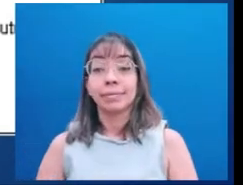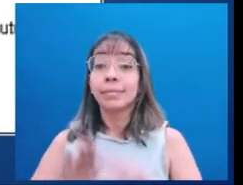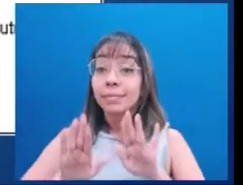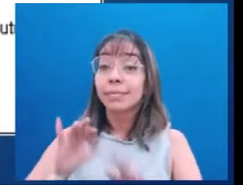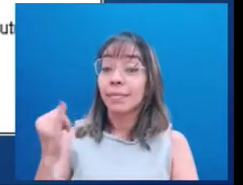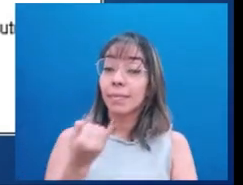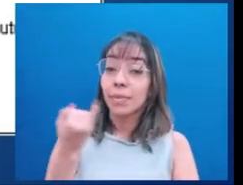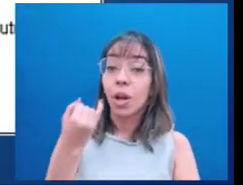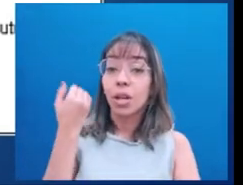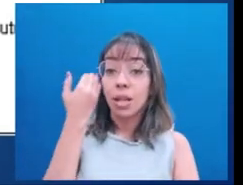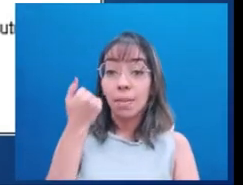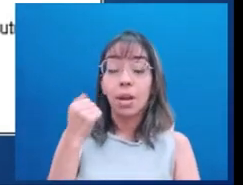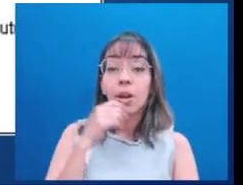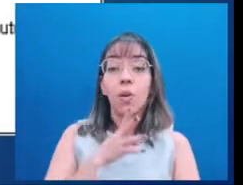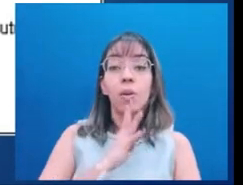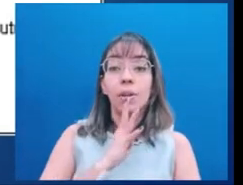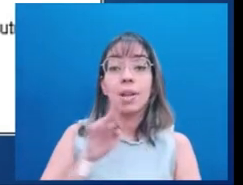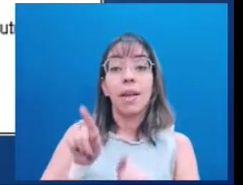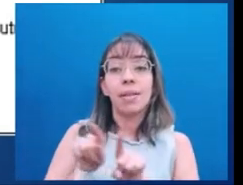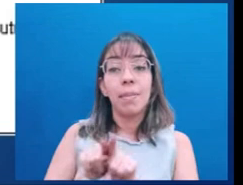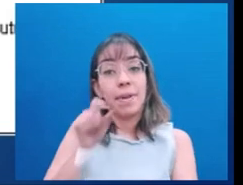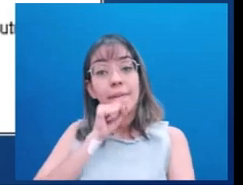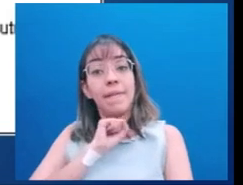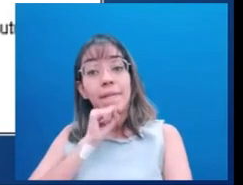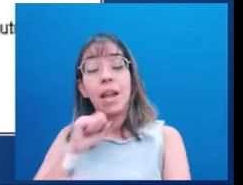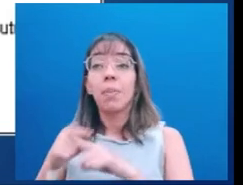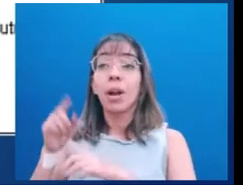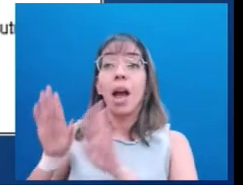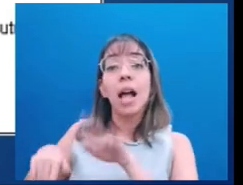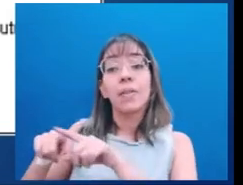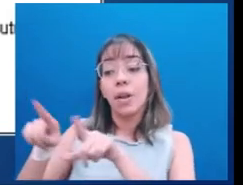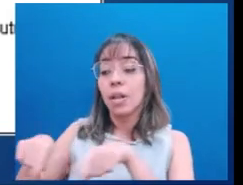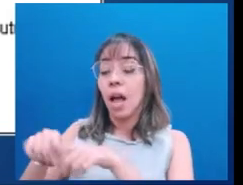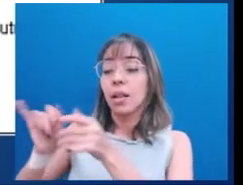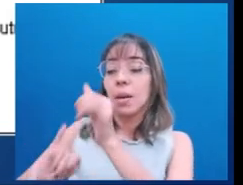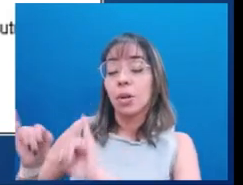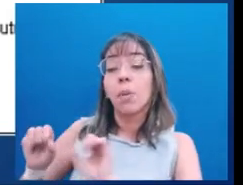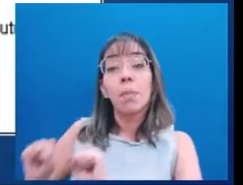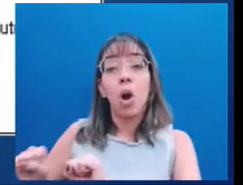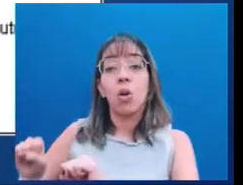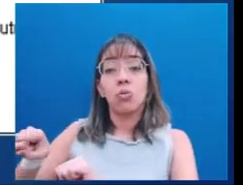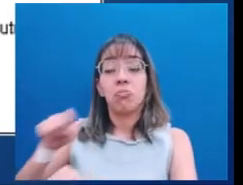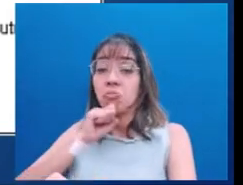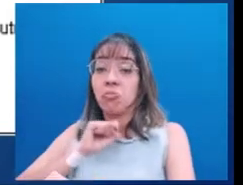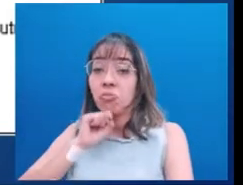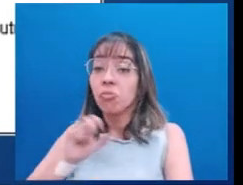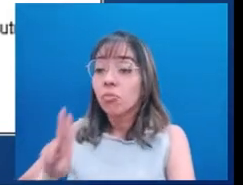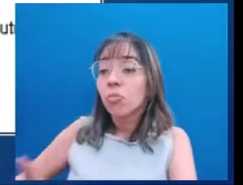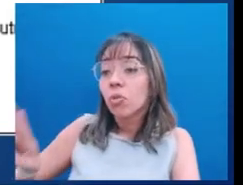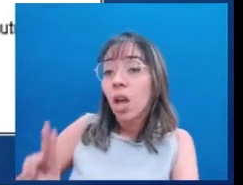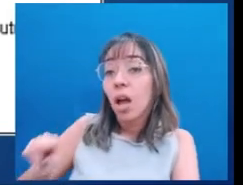atual. Mas é importante, gente, conhecer também a simbologia antiga, porque muitas vezes a gente está no laboratório que podem ter